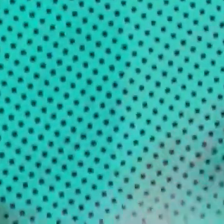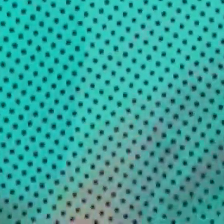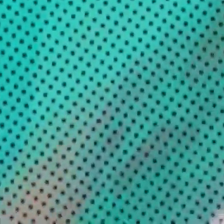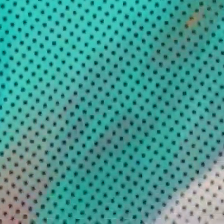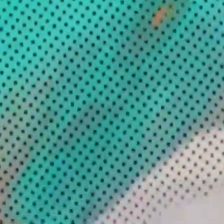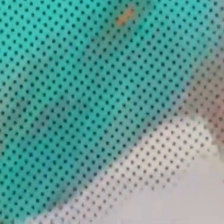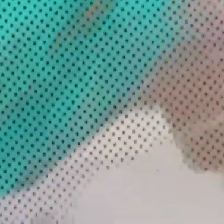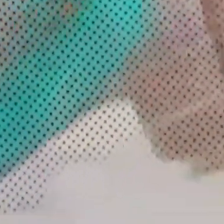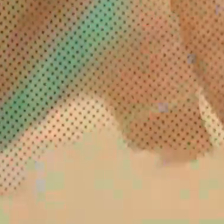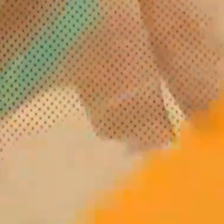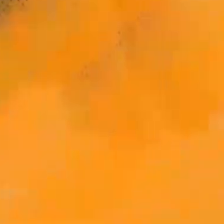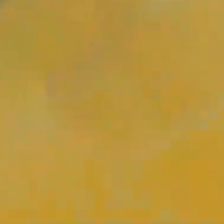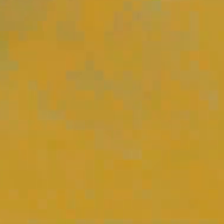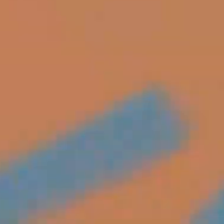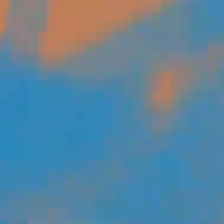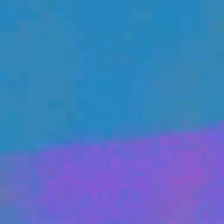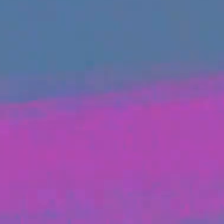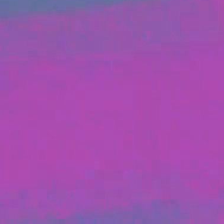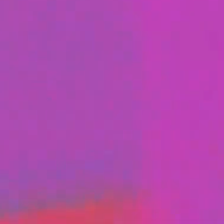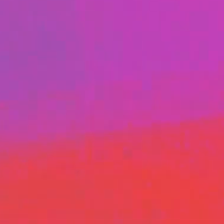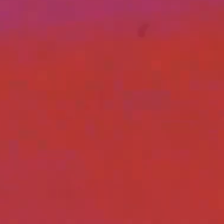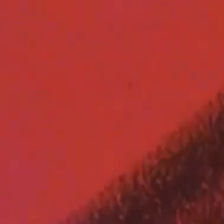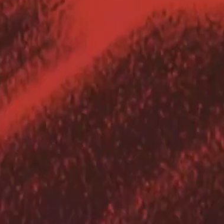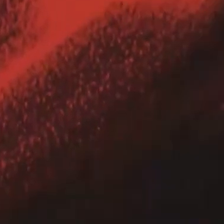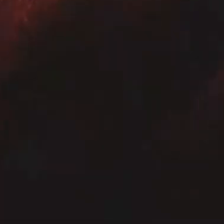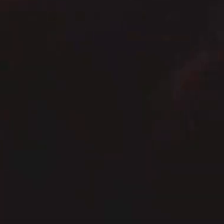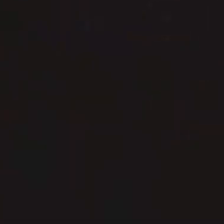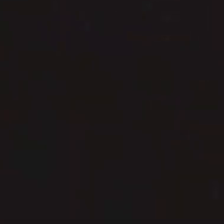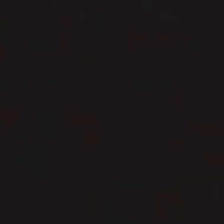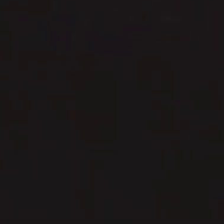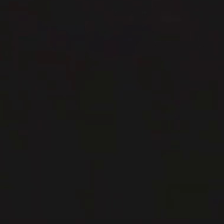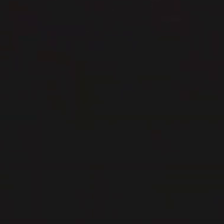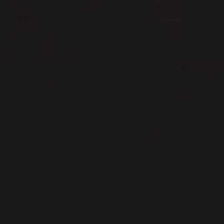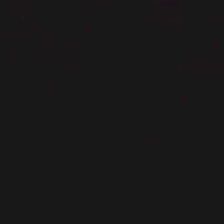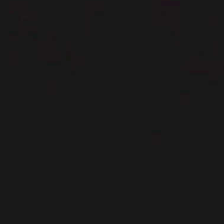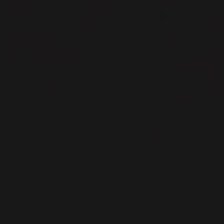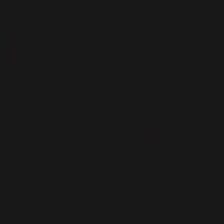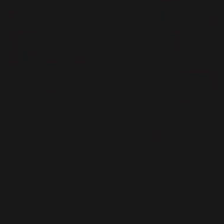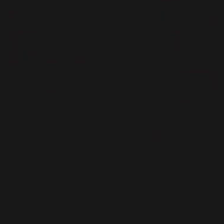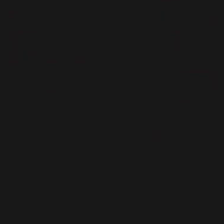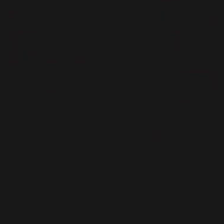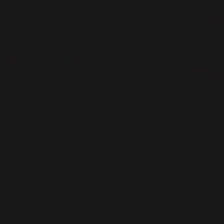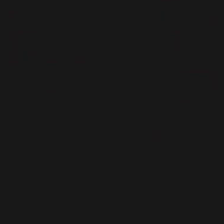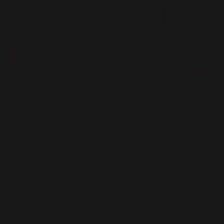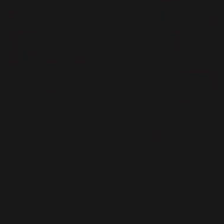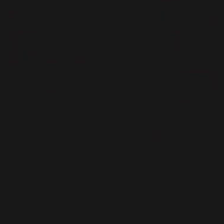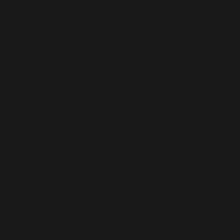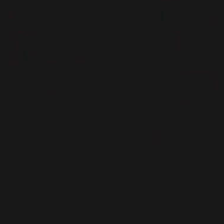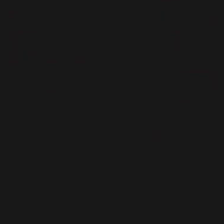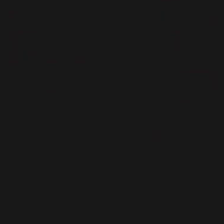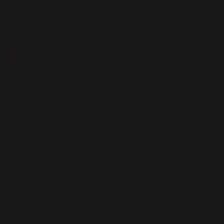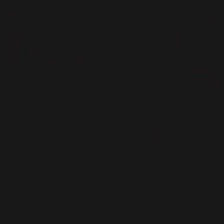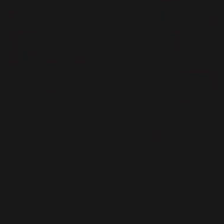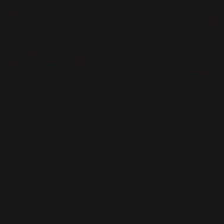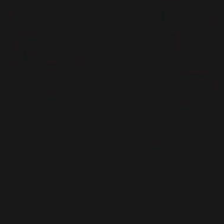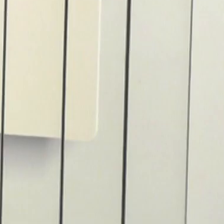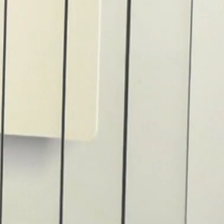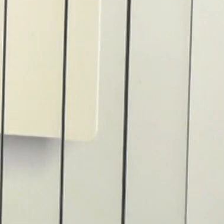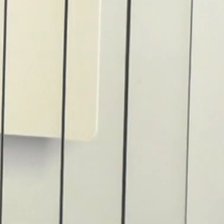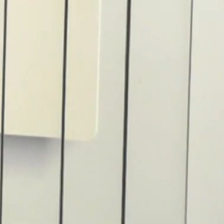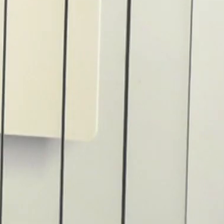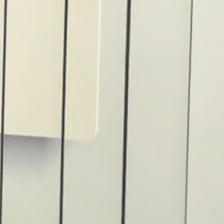comprar. Realmente estabelecer essas prioridades. Exato. Professor, agradeço novamente a sua participação,